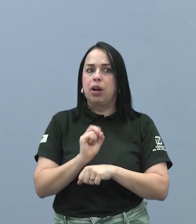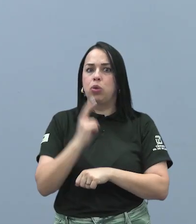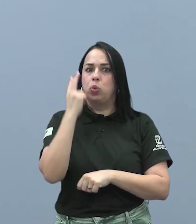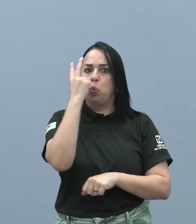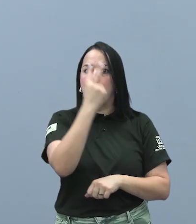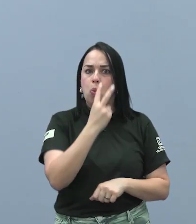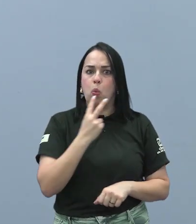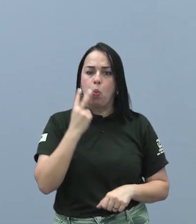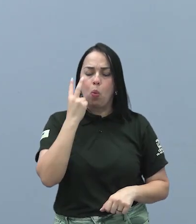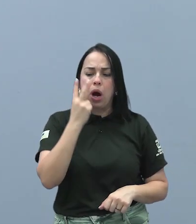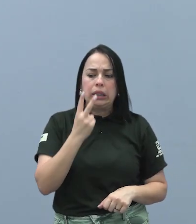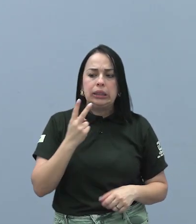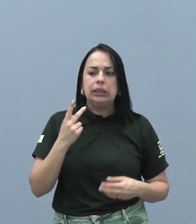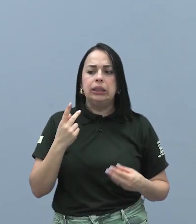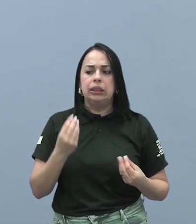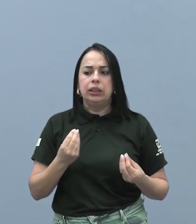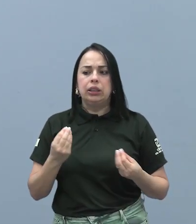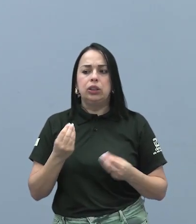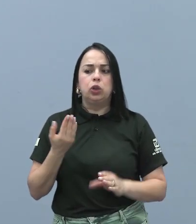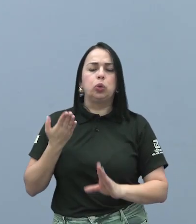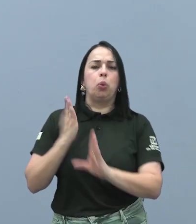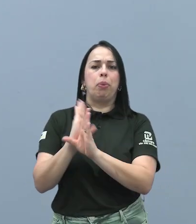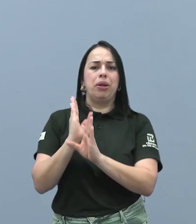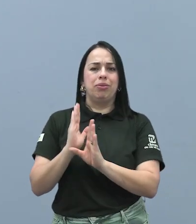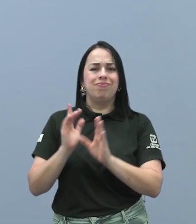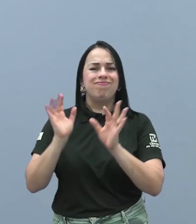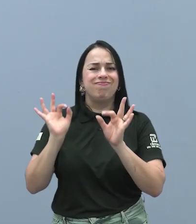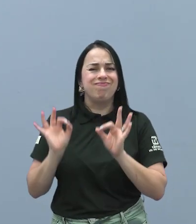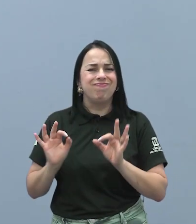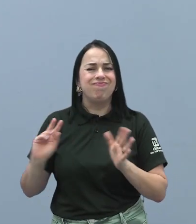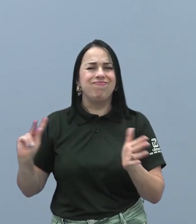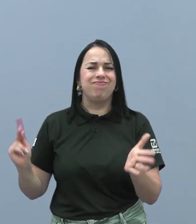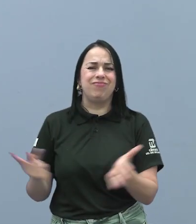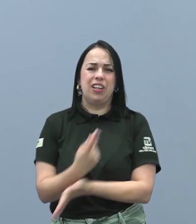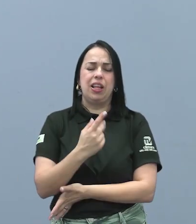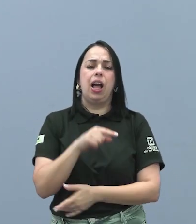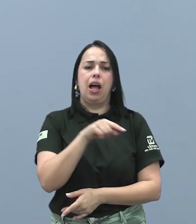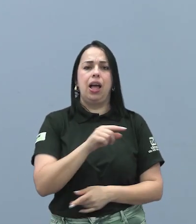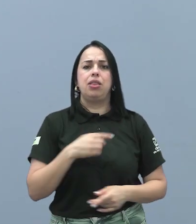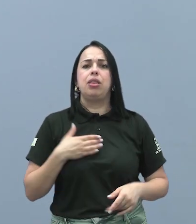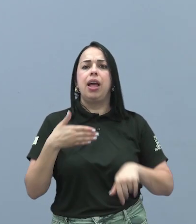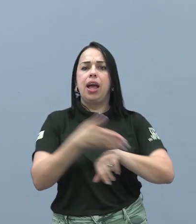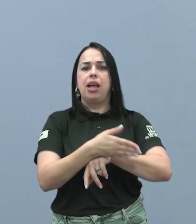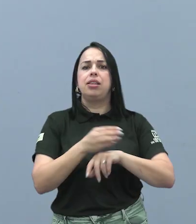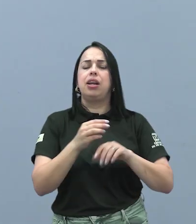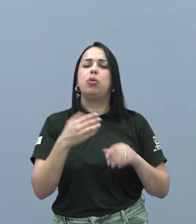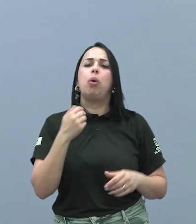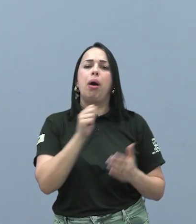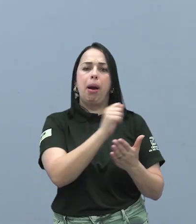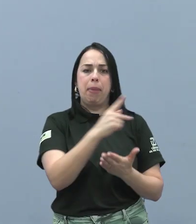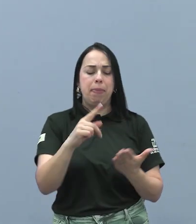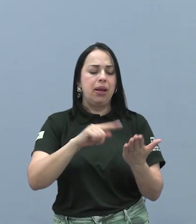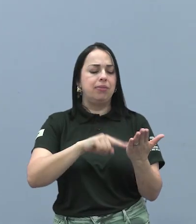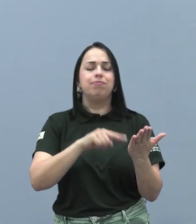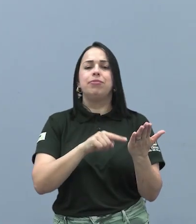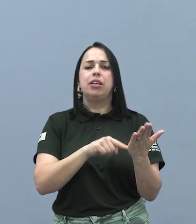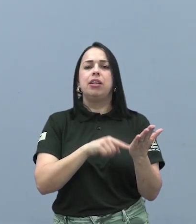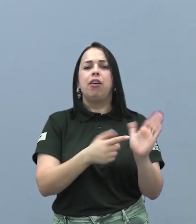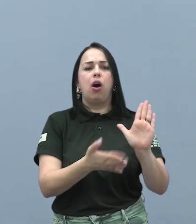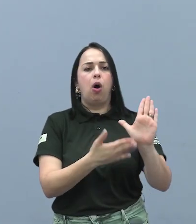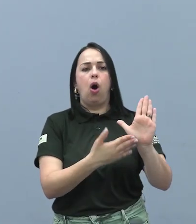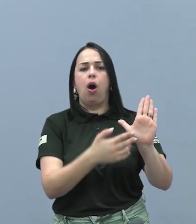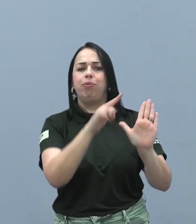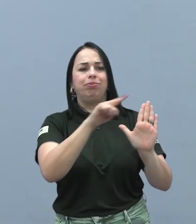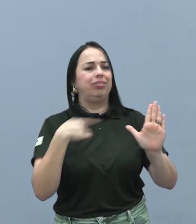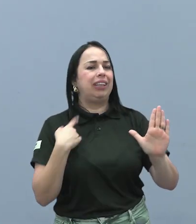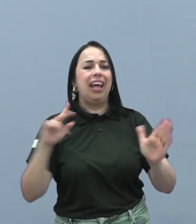2 horas, você identificando, você entra no seu banco, no seu aplicativo, porque lá você vai poder contestar e, no mínimo,